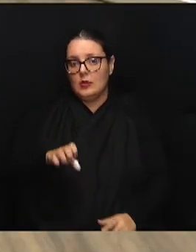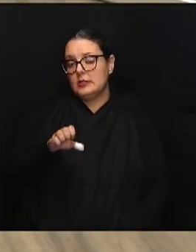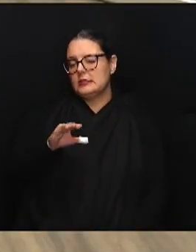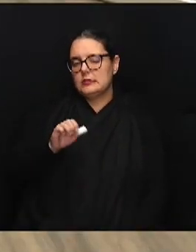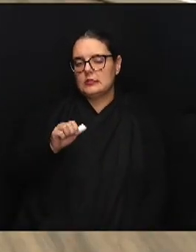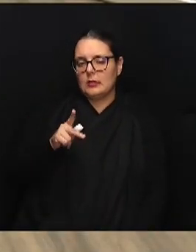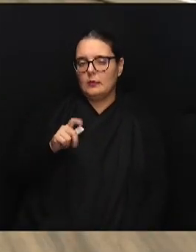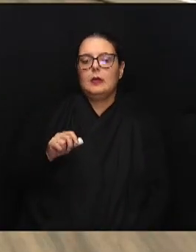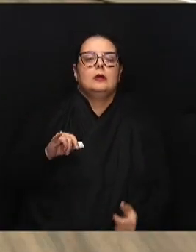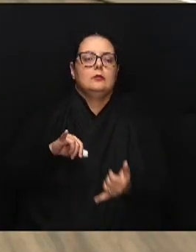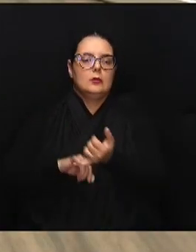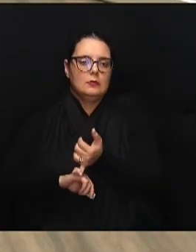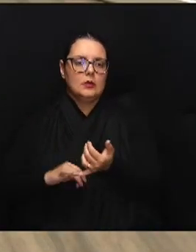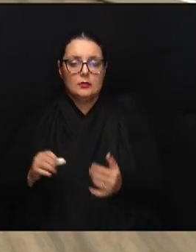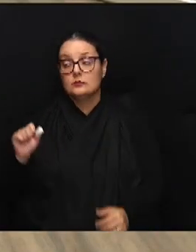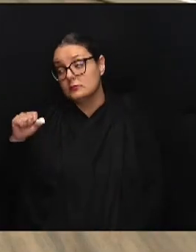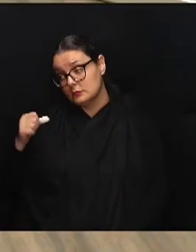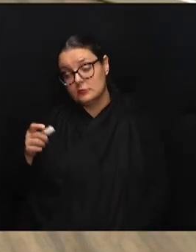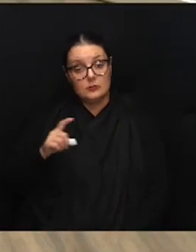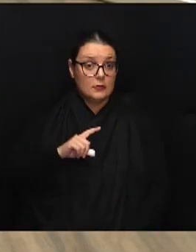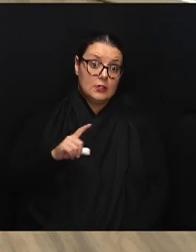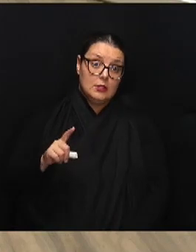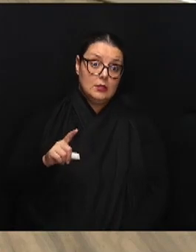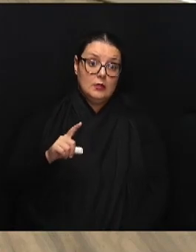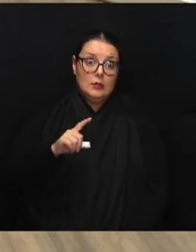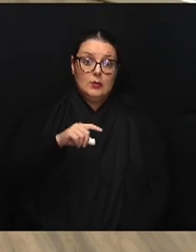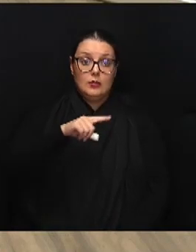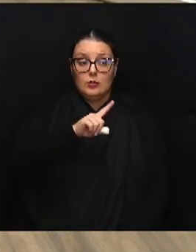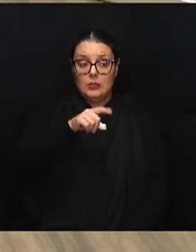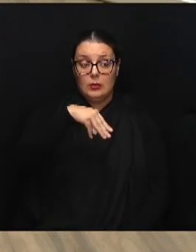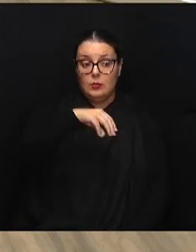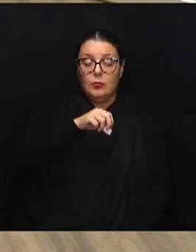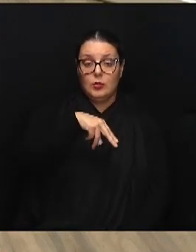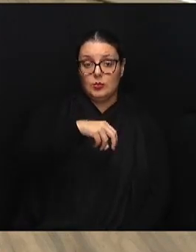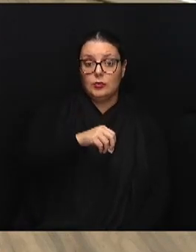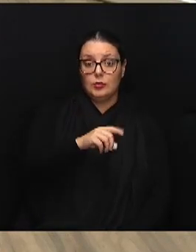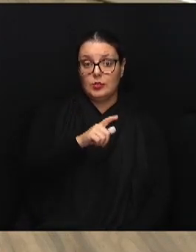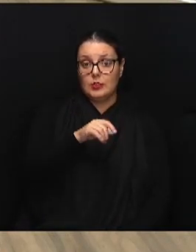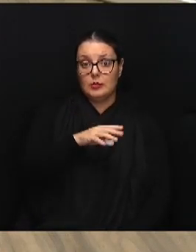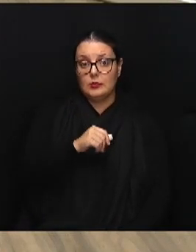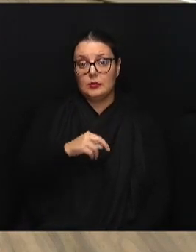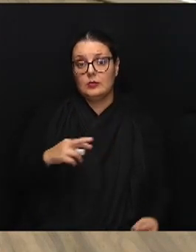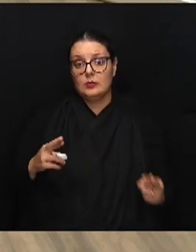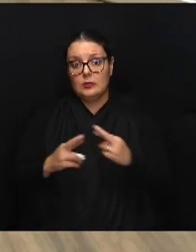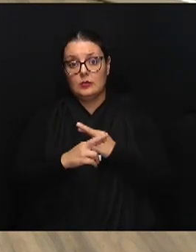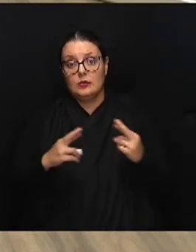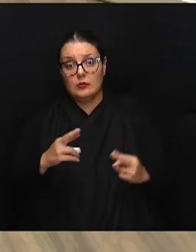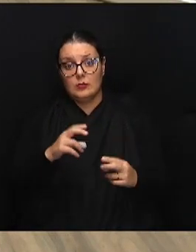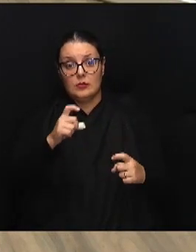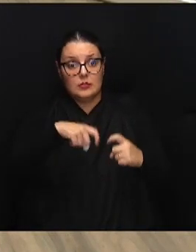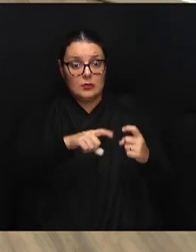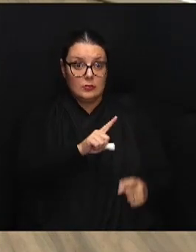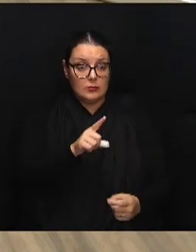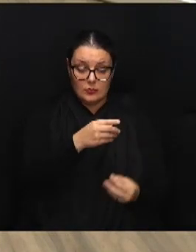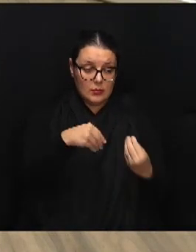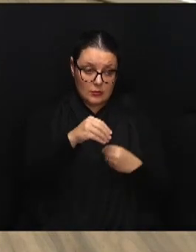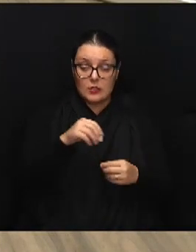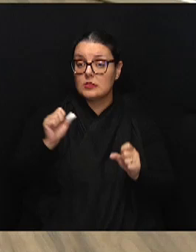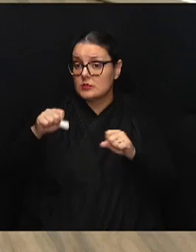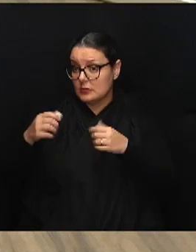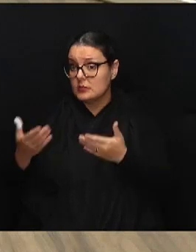exemplo. Mas não necessariamente para o não monogâmico essas relações envolvem sexo. Exatamente,